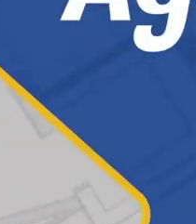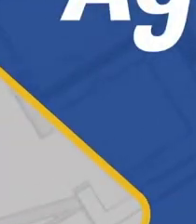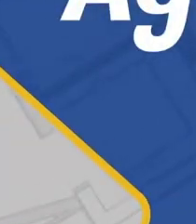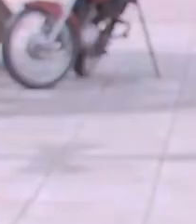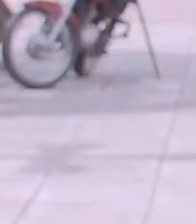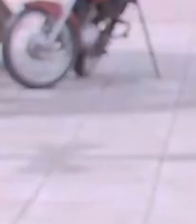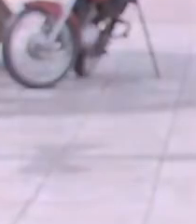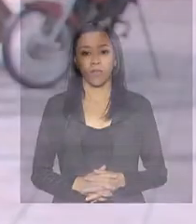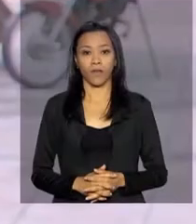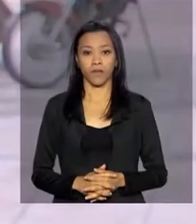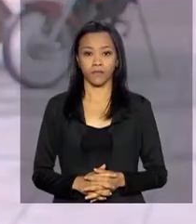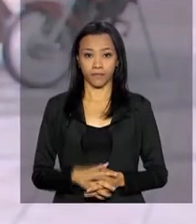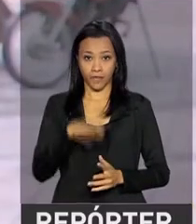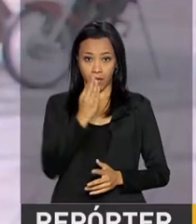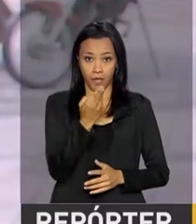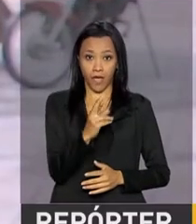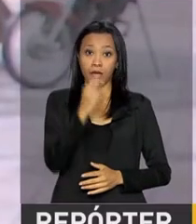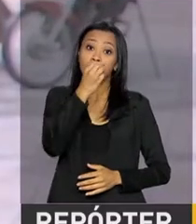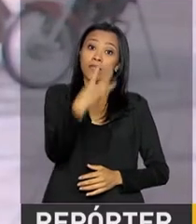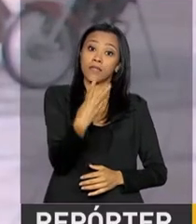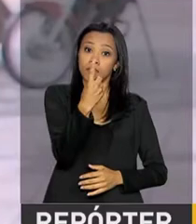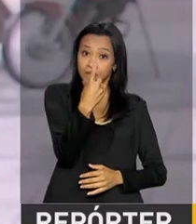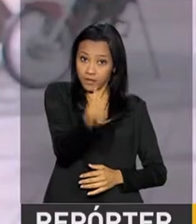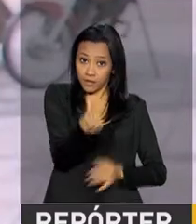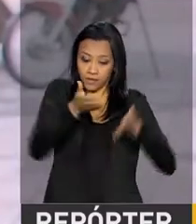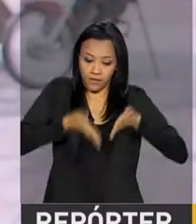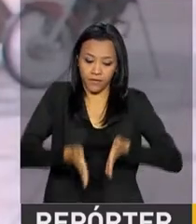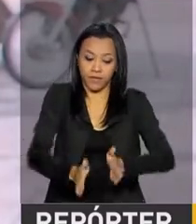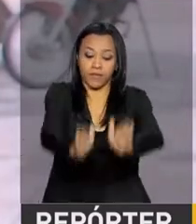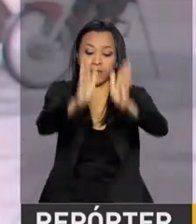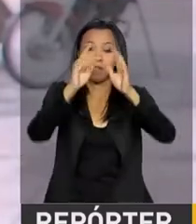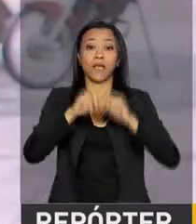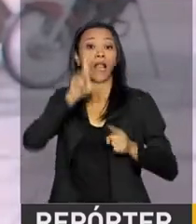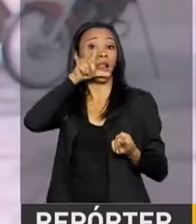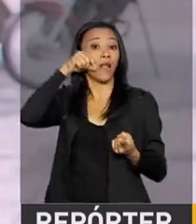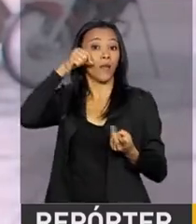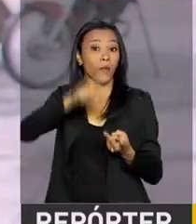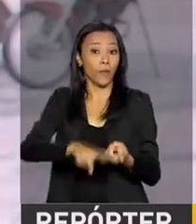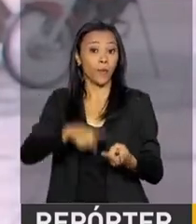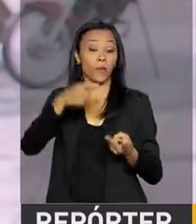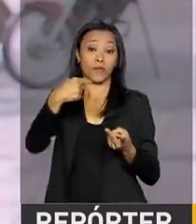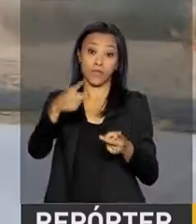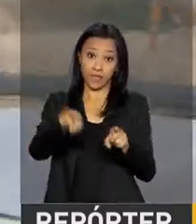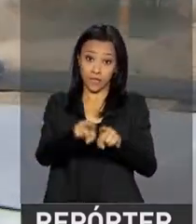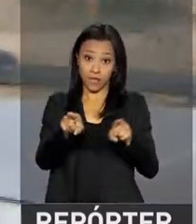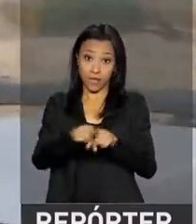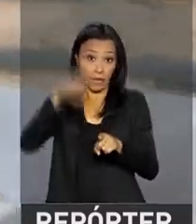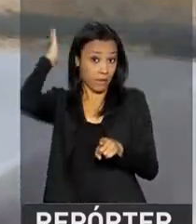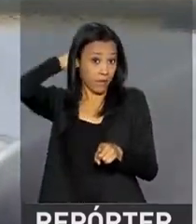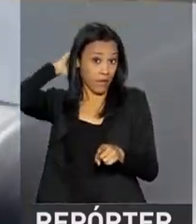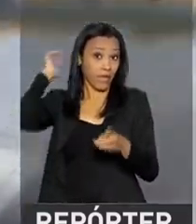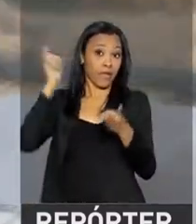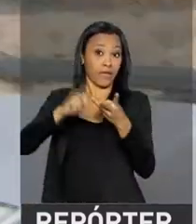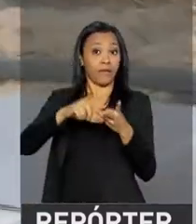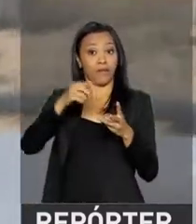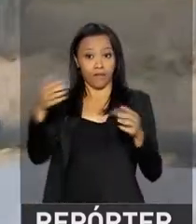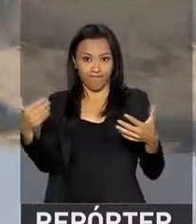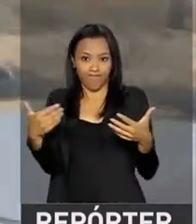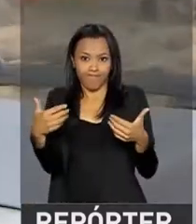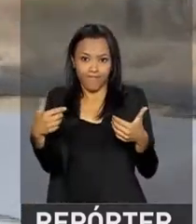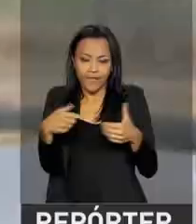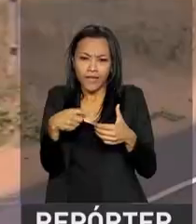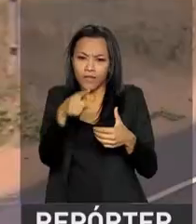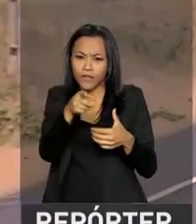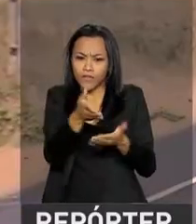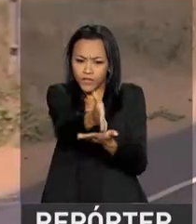a br-316 liga a capital de alagoas maceió a belém no pará o trecho em obras foi dividido em duas